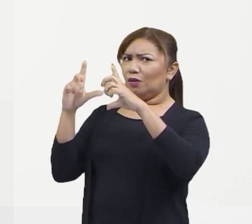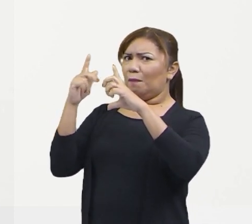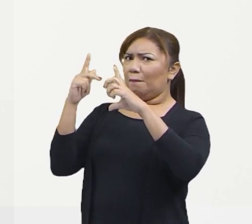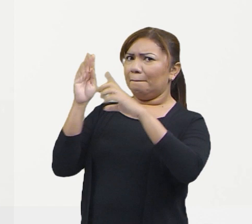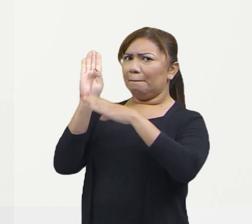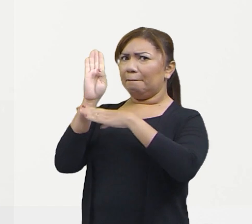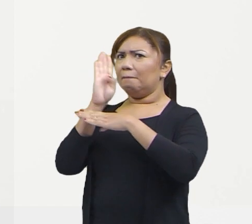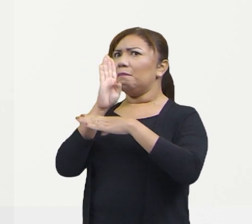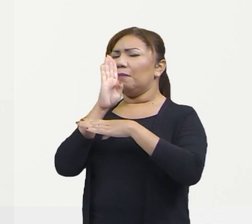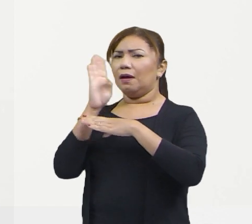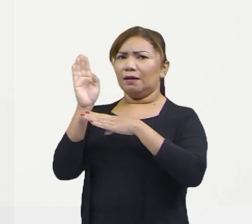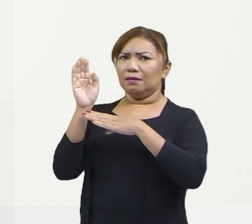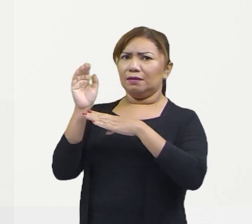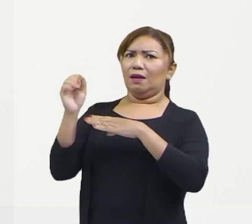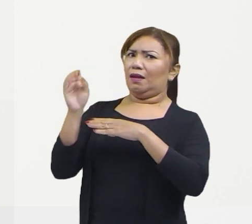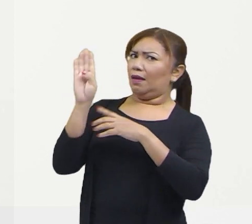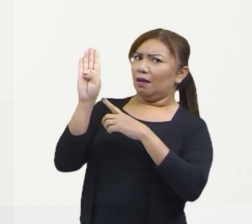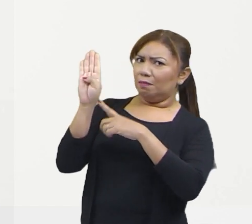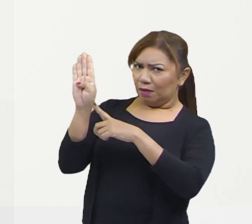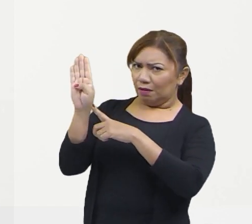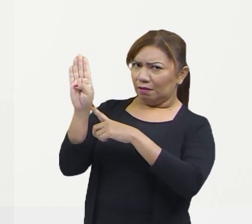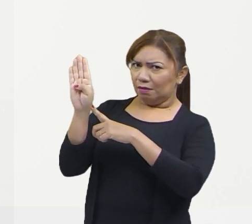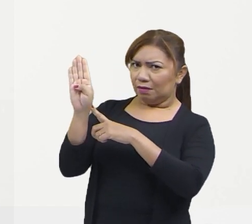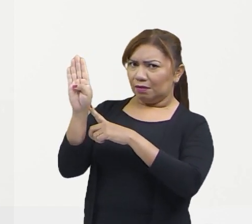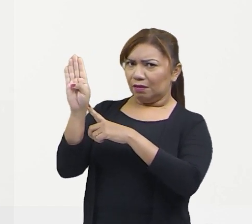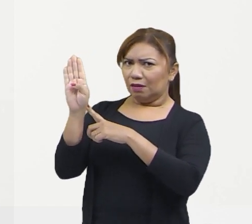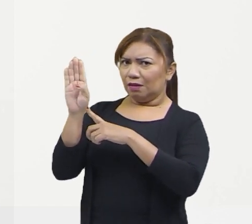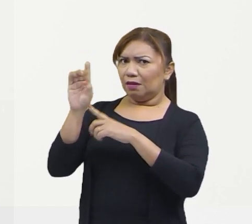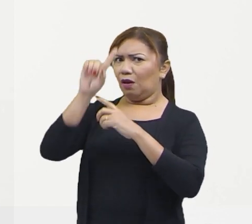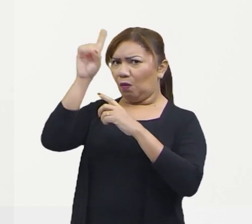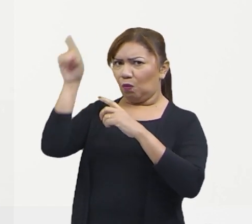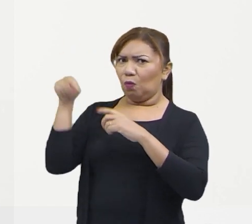A letra B, o relógio?